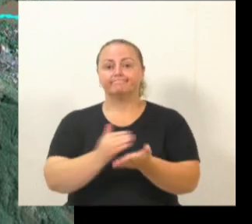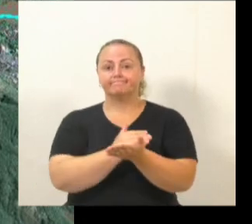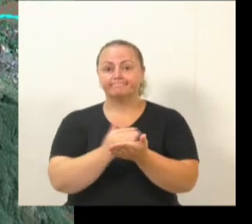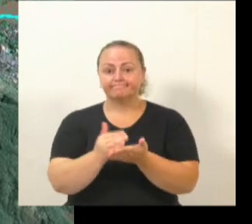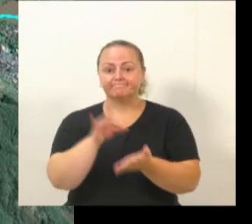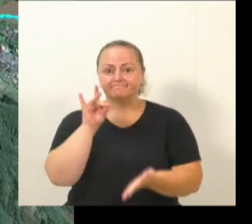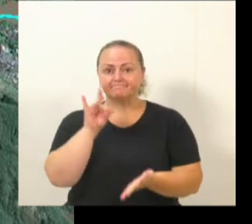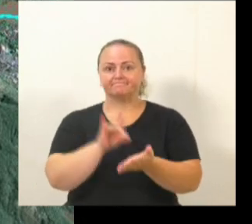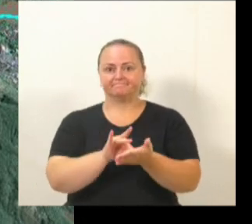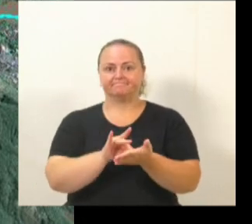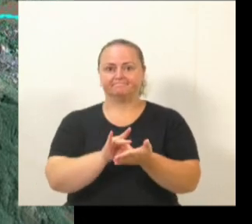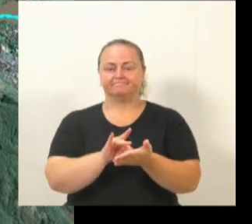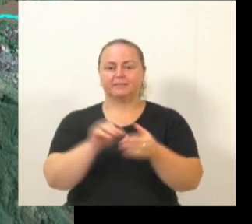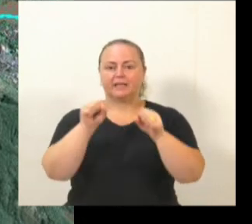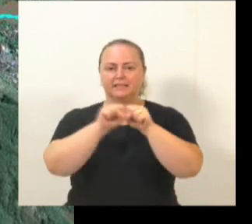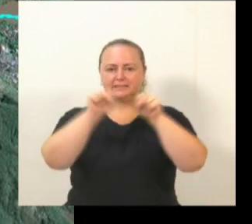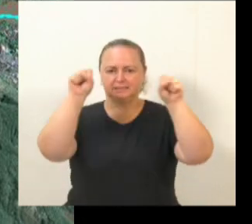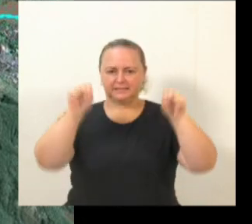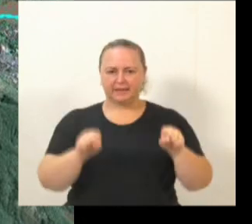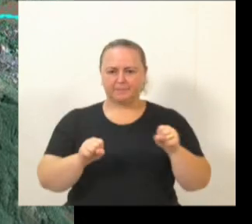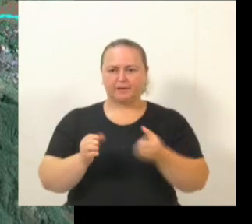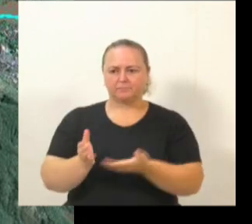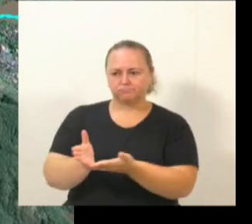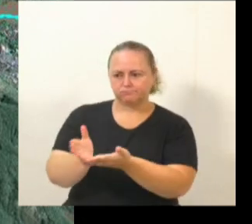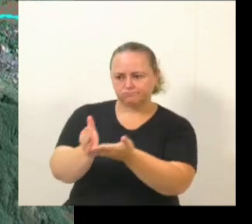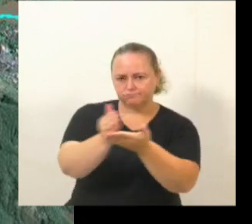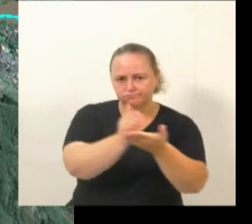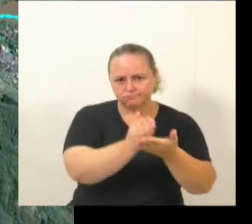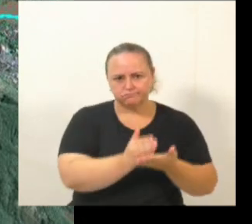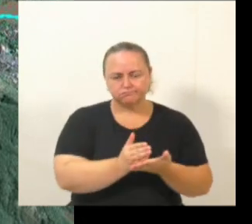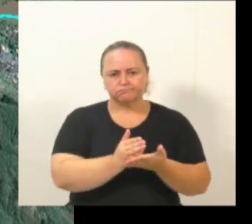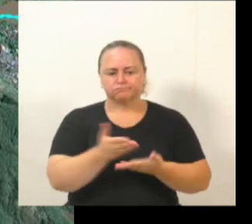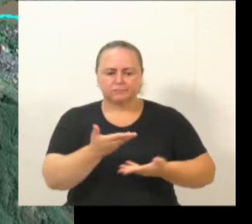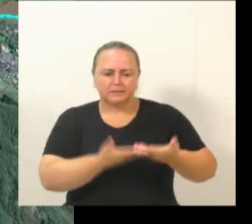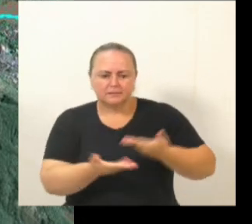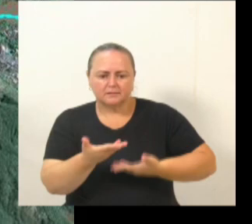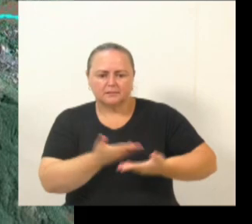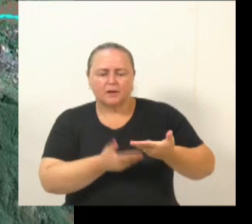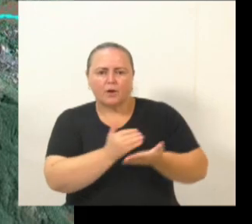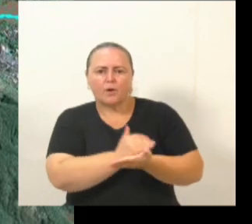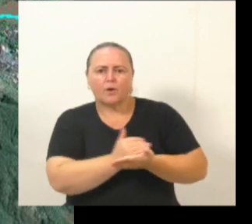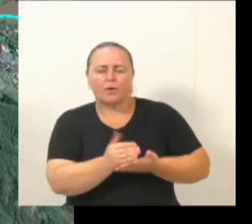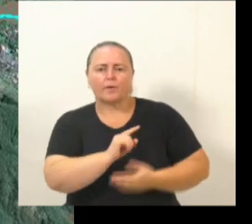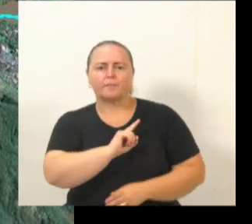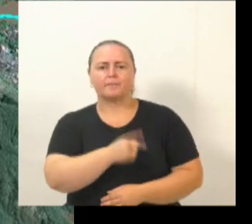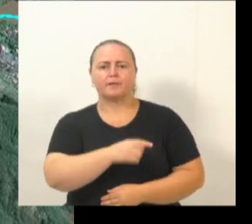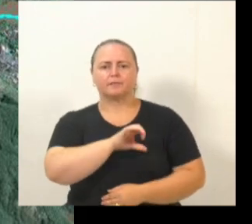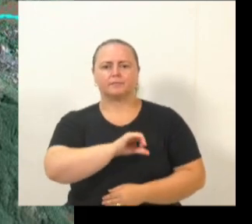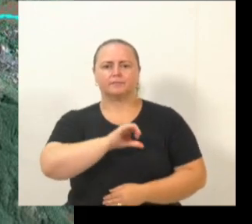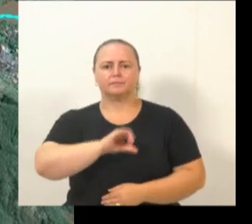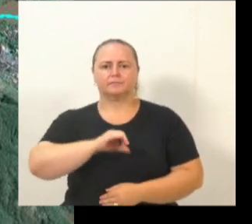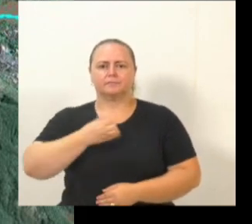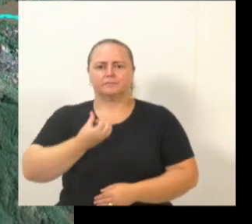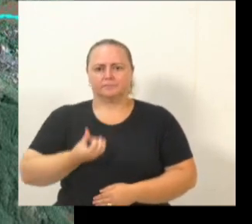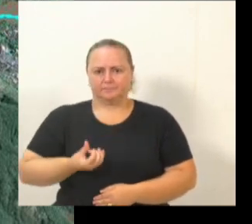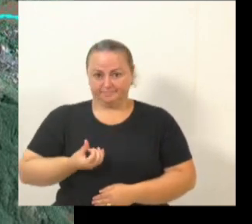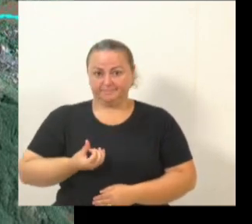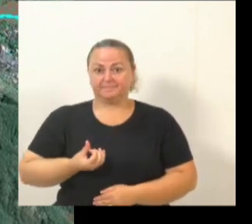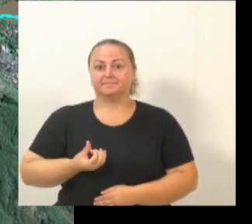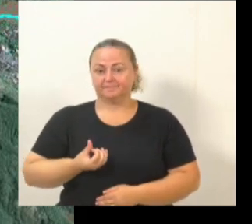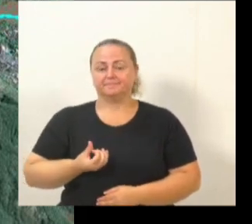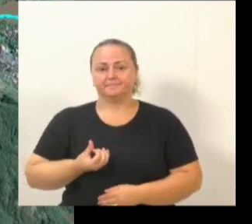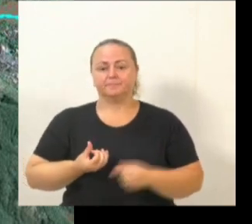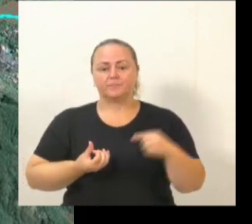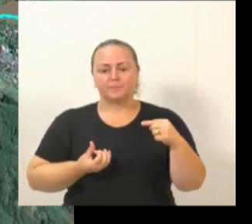de um sistema de coleta e tratamento de esgoto na cidade de Blumenau, ela é de 1996, basicamente com redes